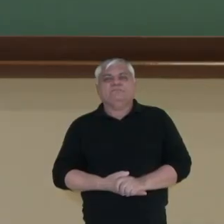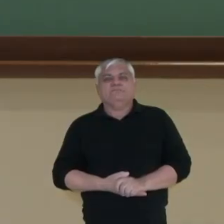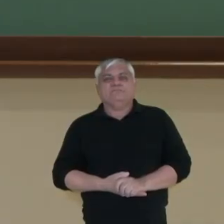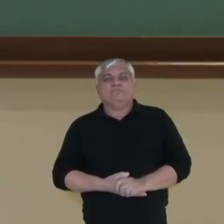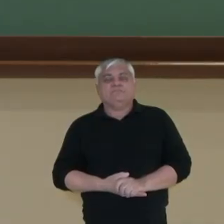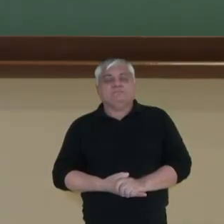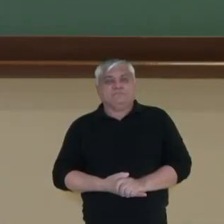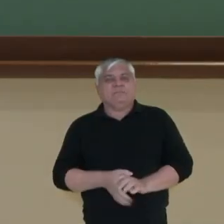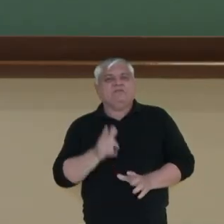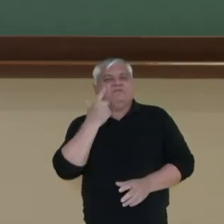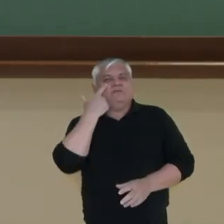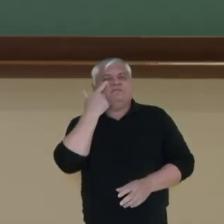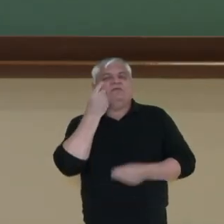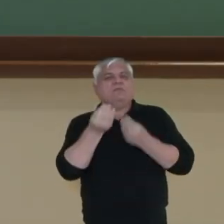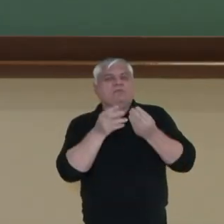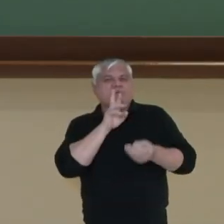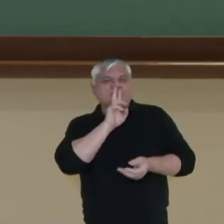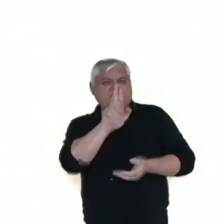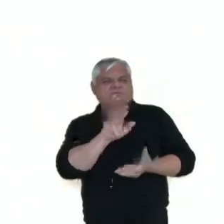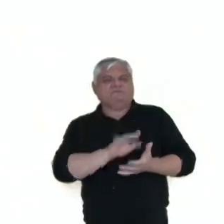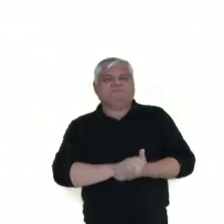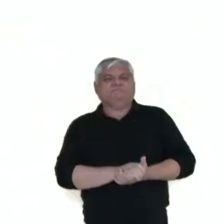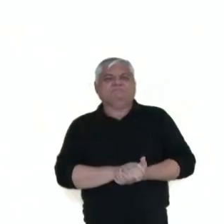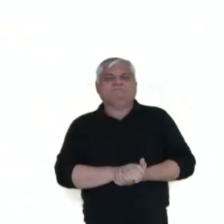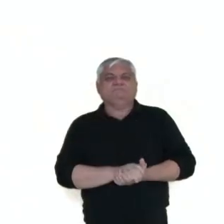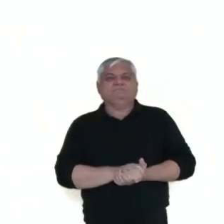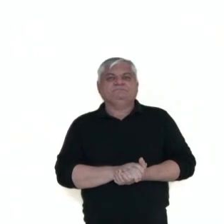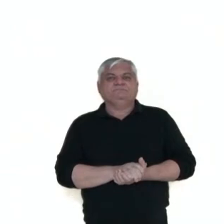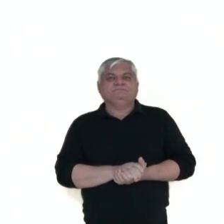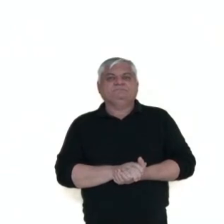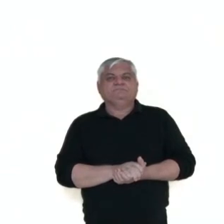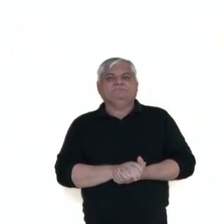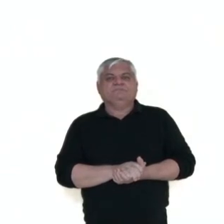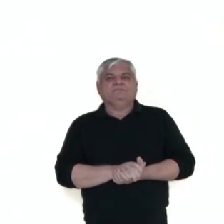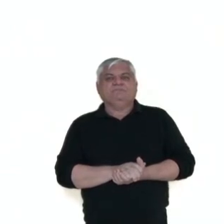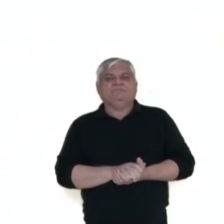Bem, vamos ver como fica uma possível resposta?